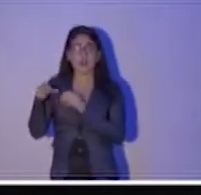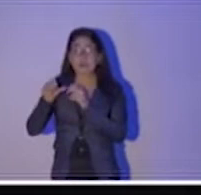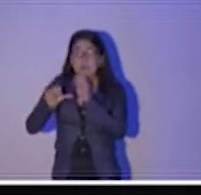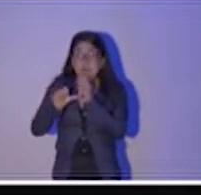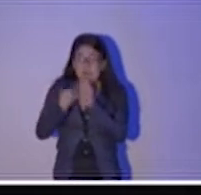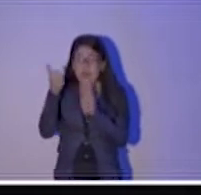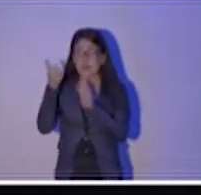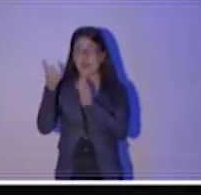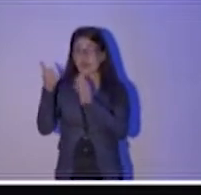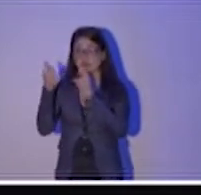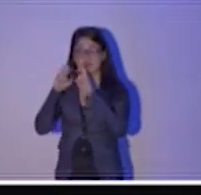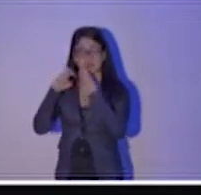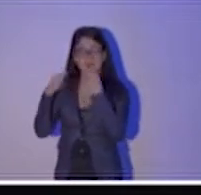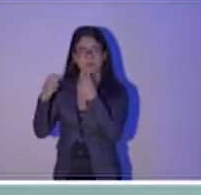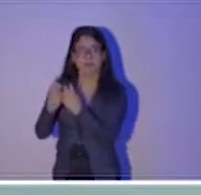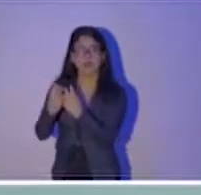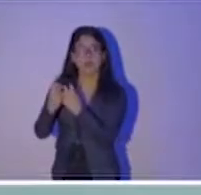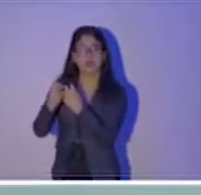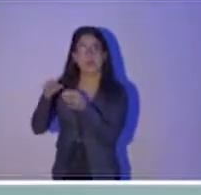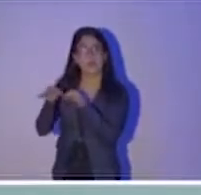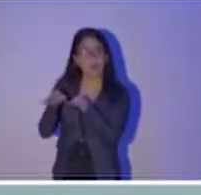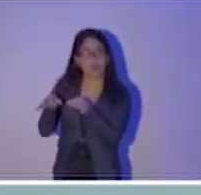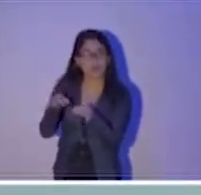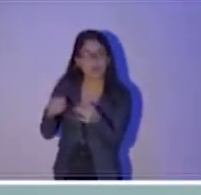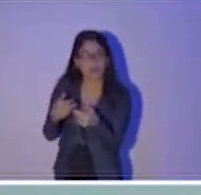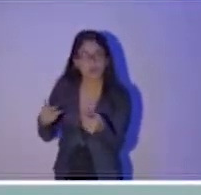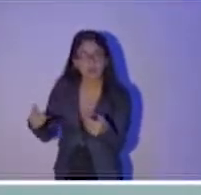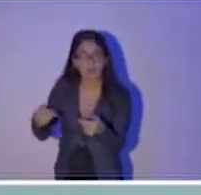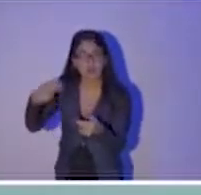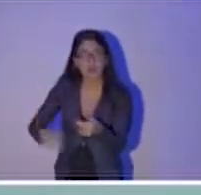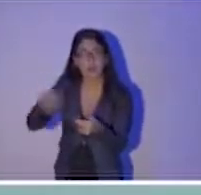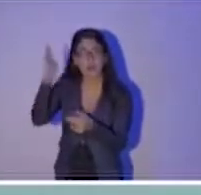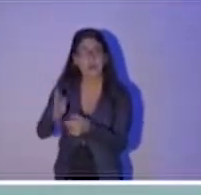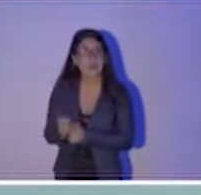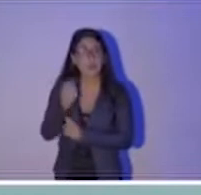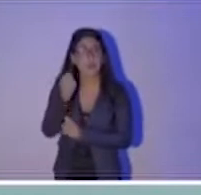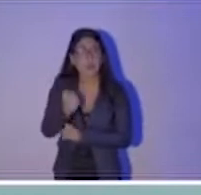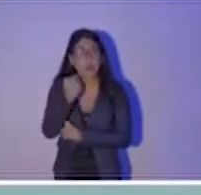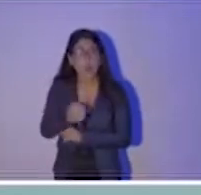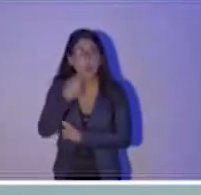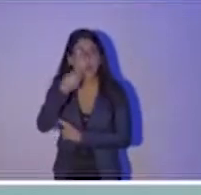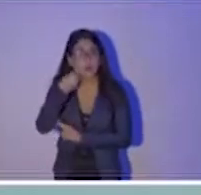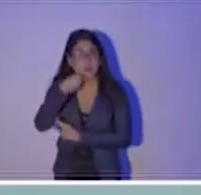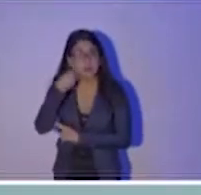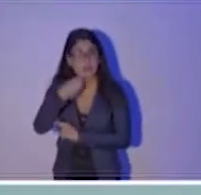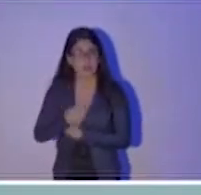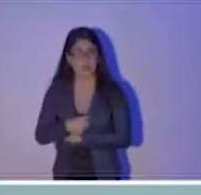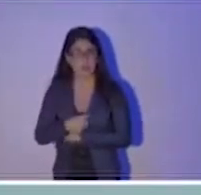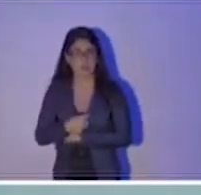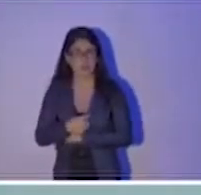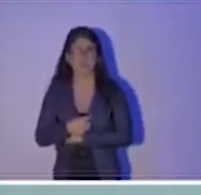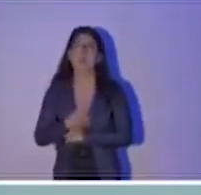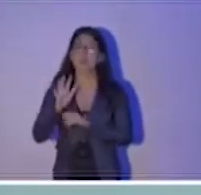coisa. Nós temos pouca experiência disso no Brasil. Mas, olha, o estado está me ouvindo. E, daqui a pouco, tinha o Conselho Estadual